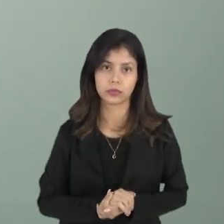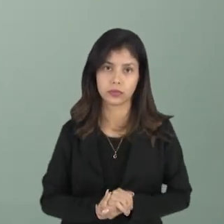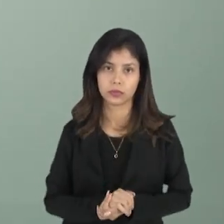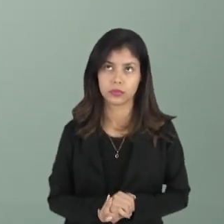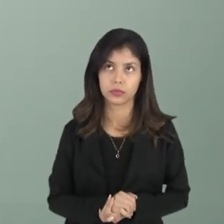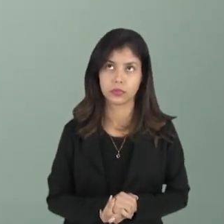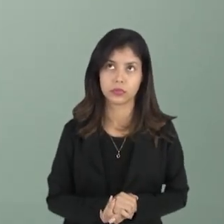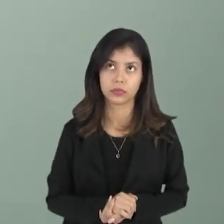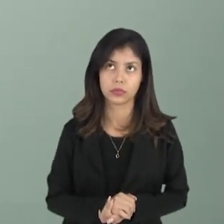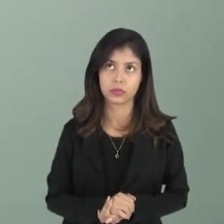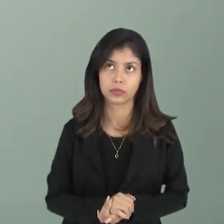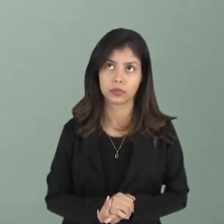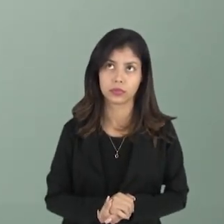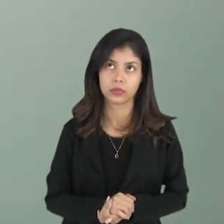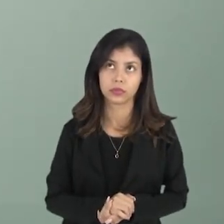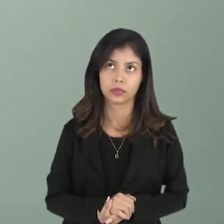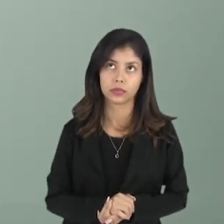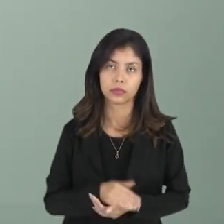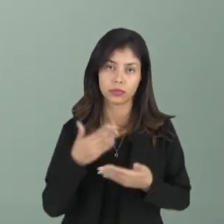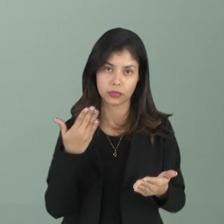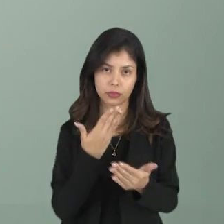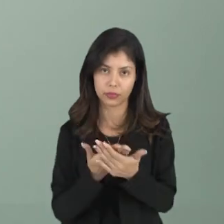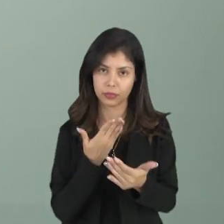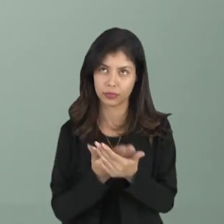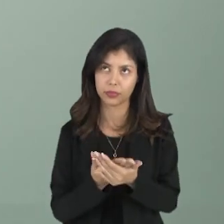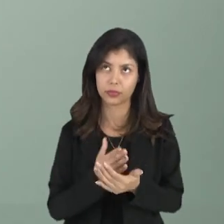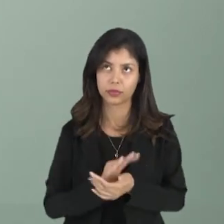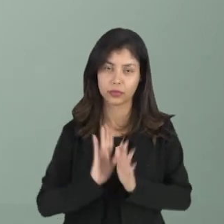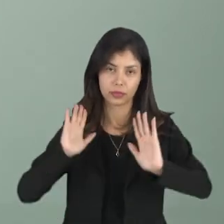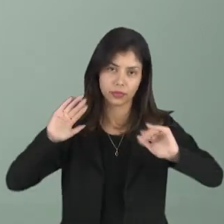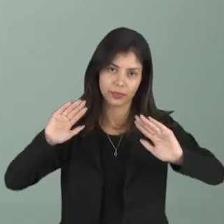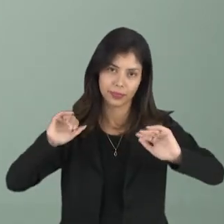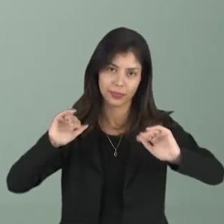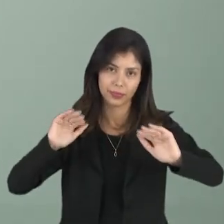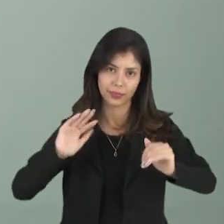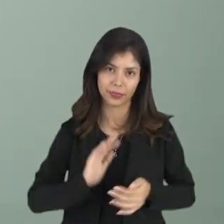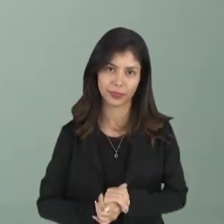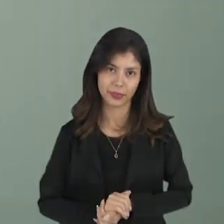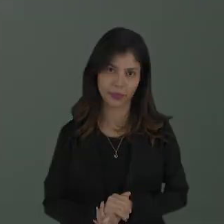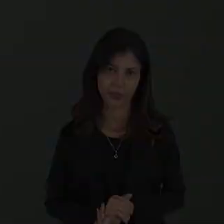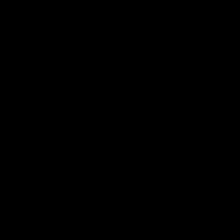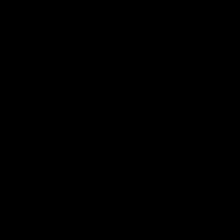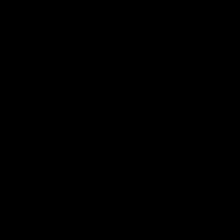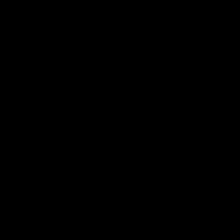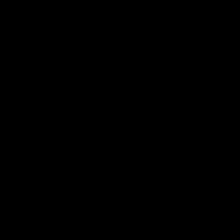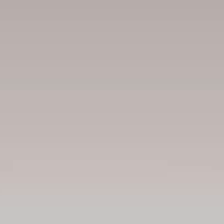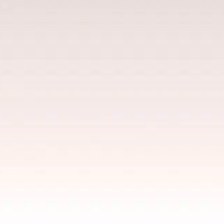E é isso, essa foi a nossa aula. Bye, bye. Tchau, tchau.